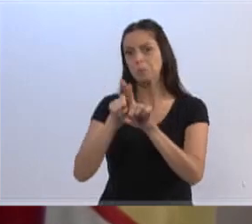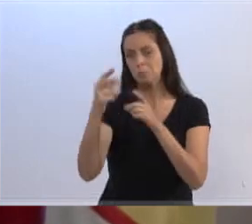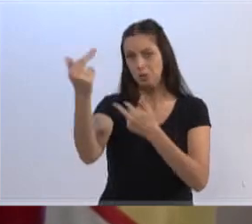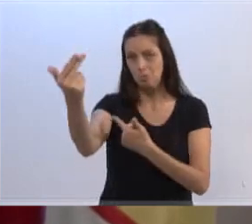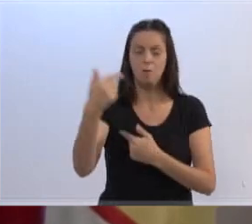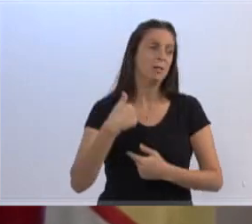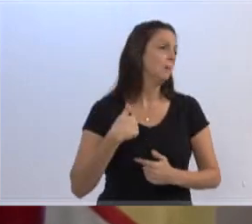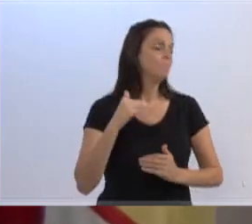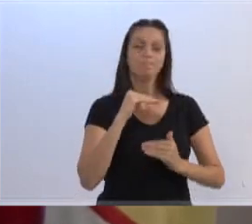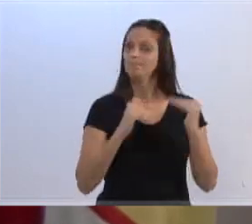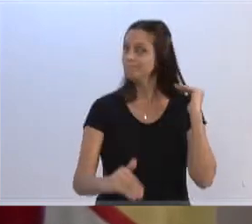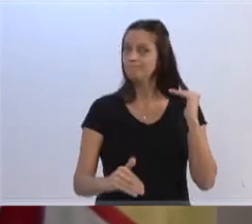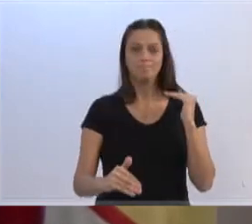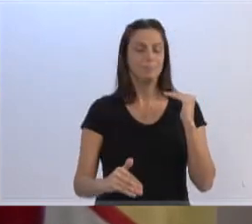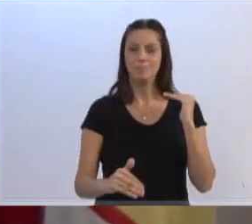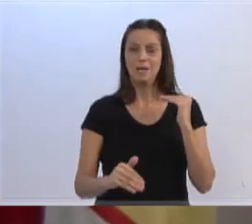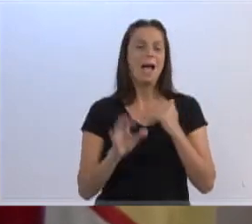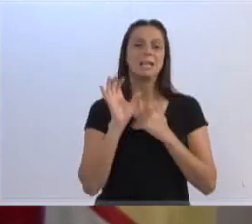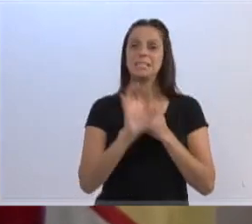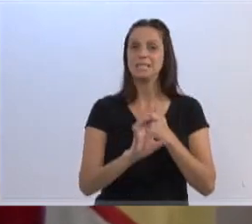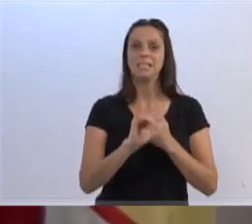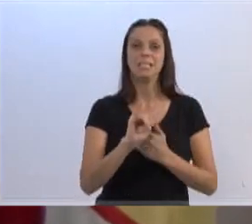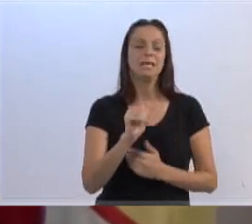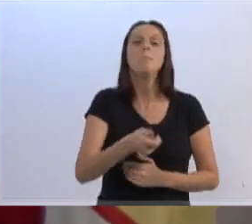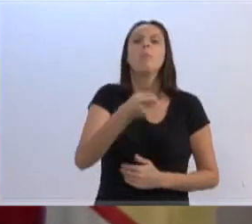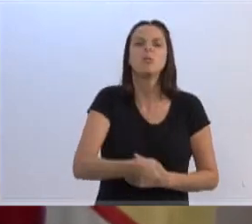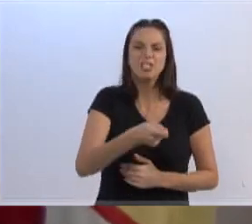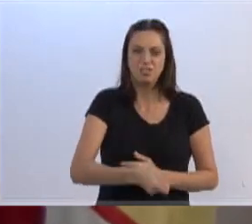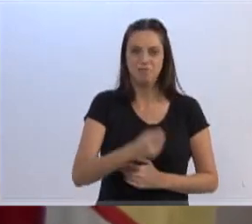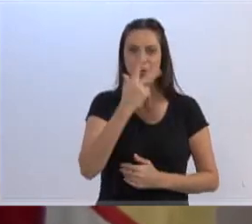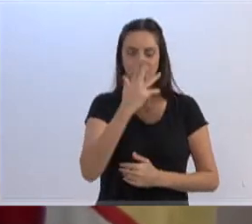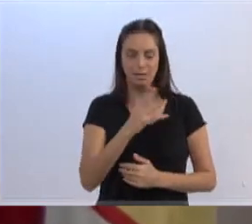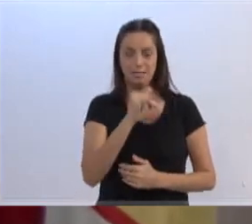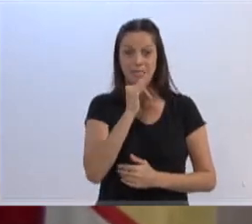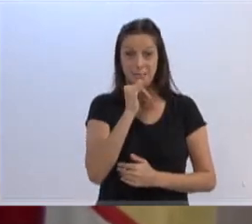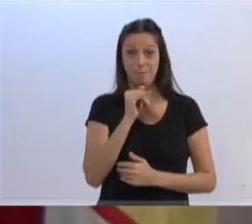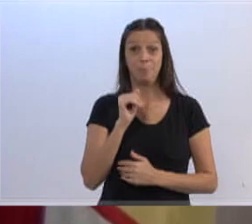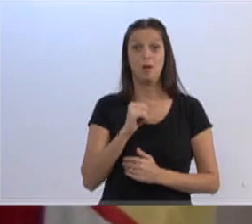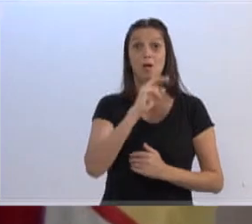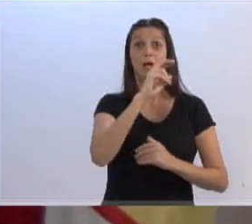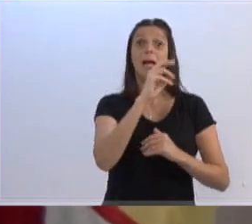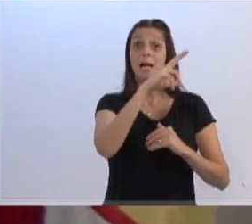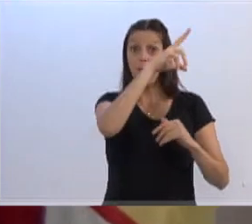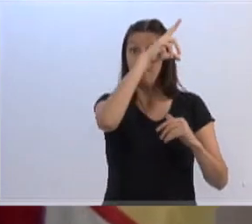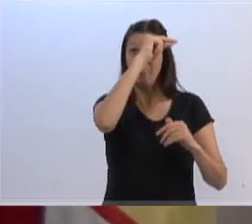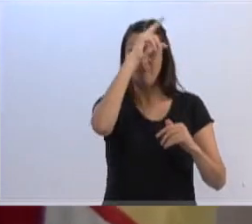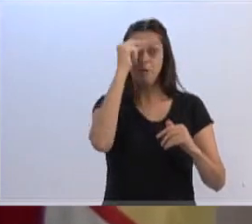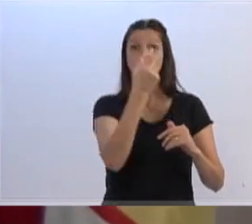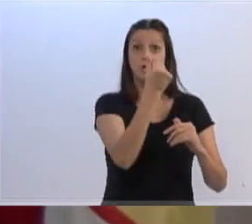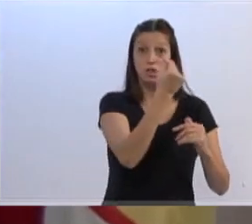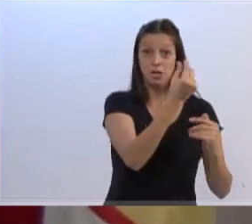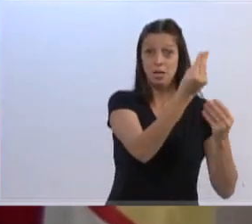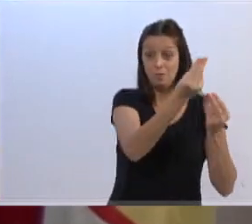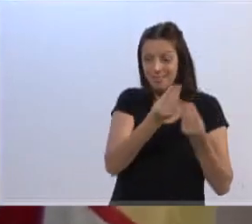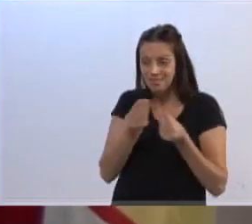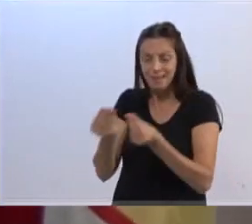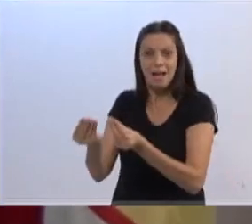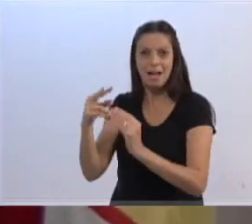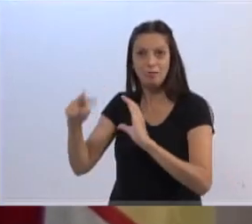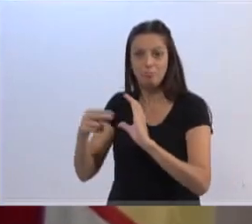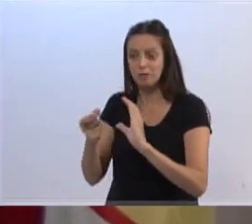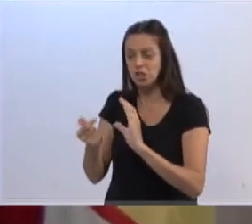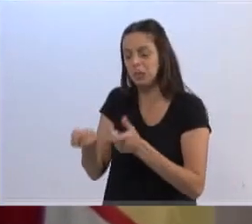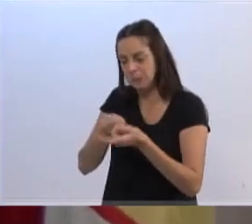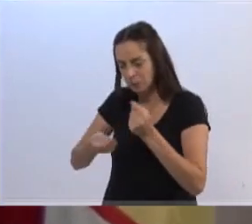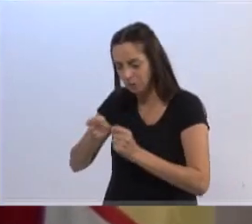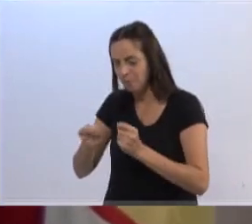orçamento impositivo pela seguinte situação. Ao meu ver, a partir do momento que é uma sobra e que isso pode ser direcionado pelo vereador em relação a algumas questões,